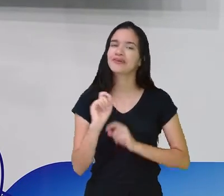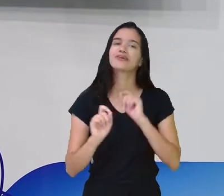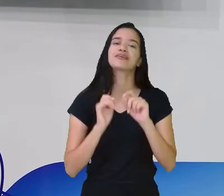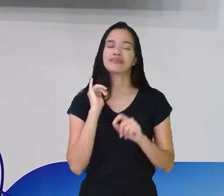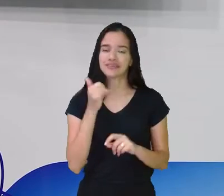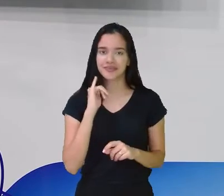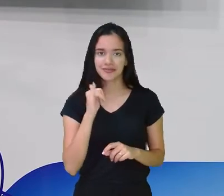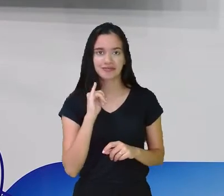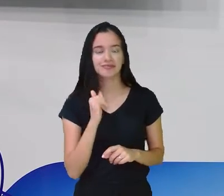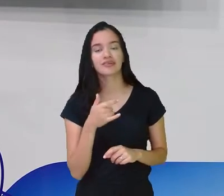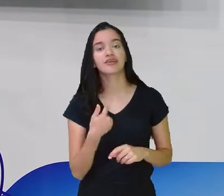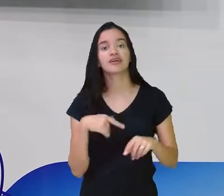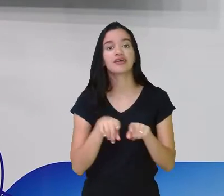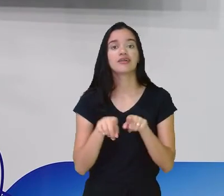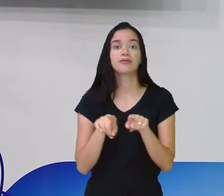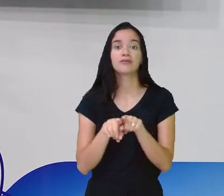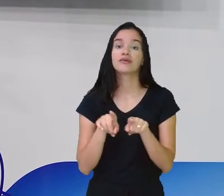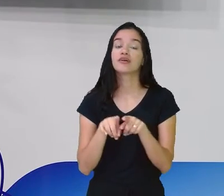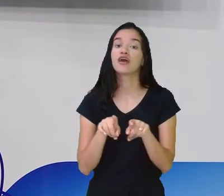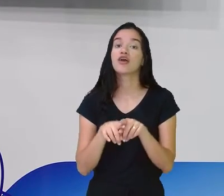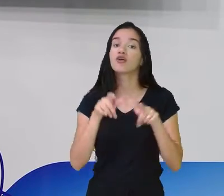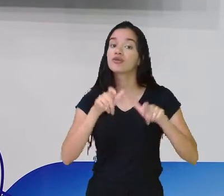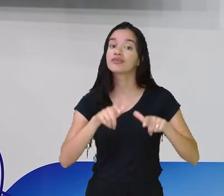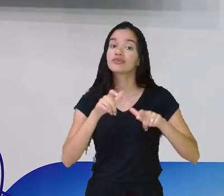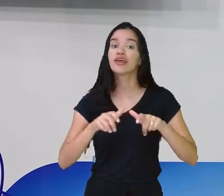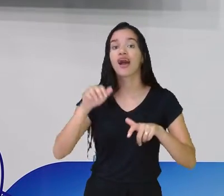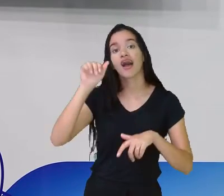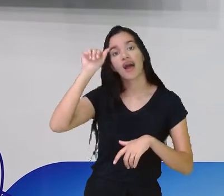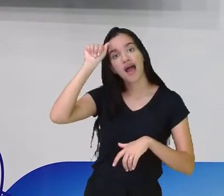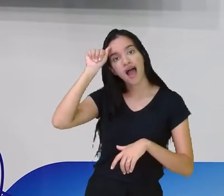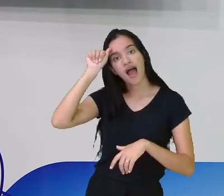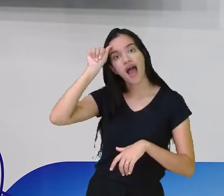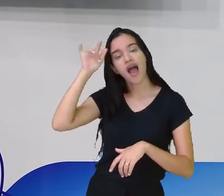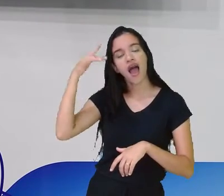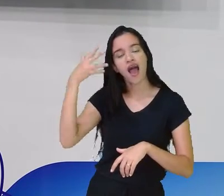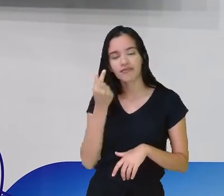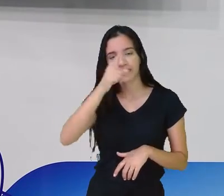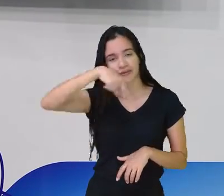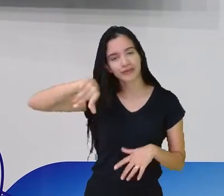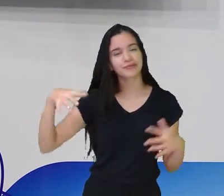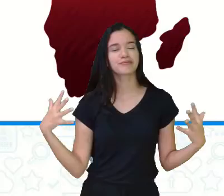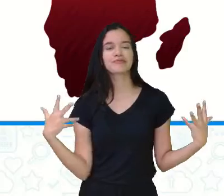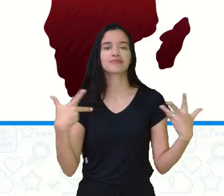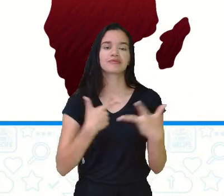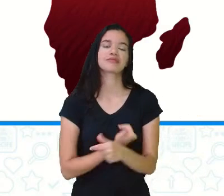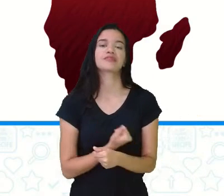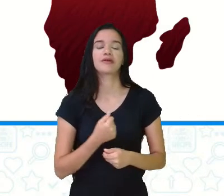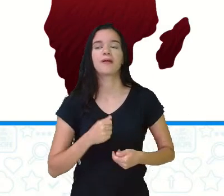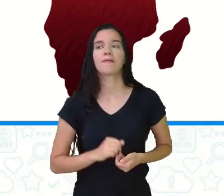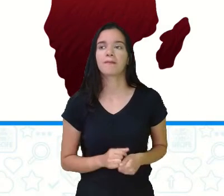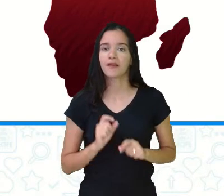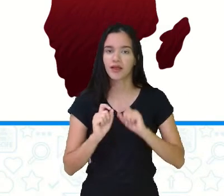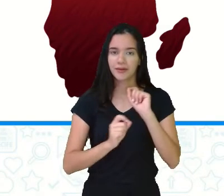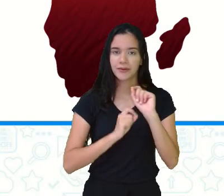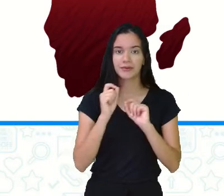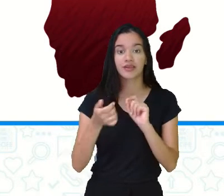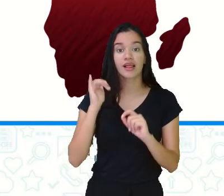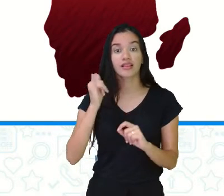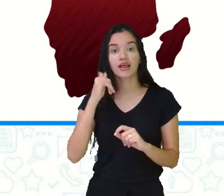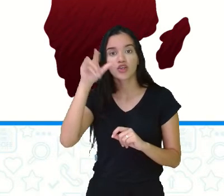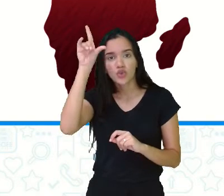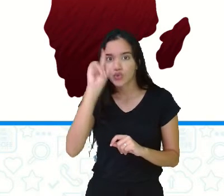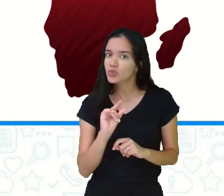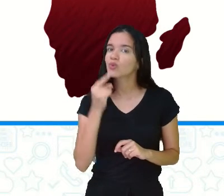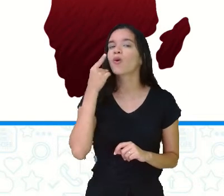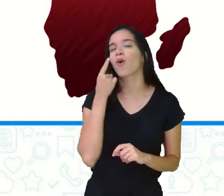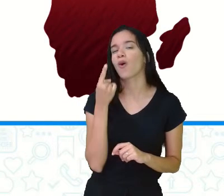conto, já sabe que ele vai trazer alguma coisa da África. Vocês são maravilhosos. Os contos africanos são narrativas curtas,